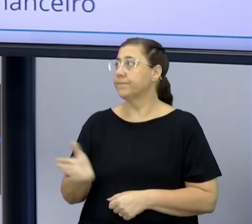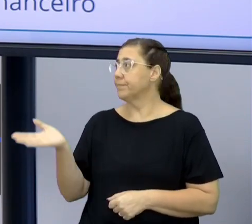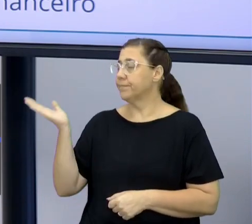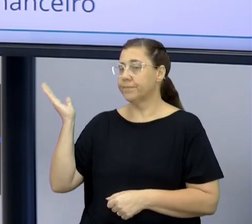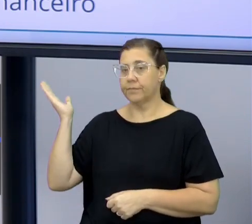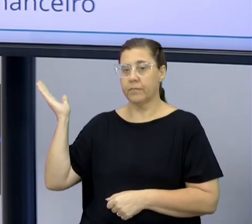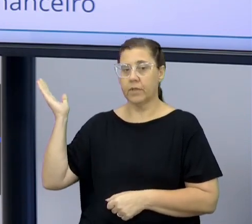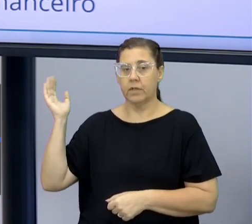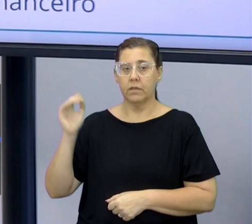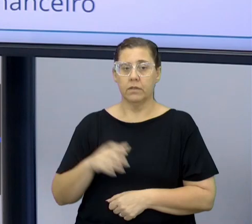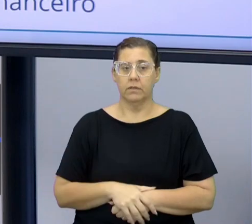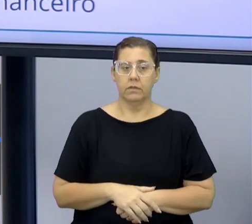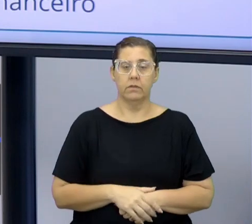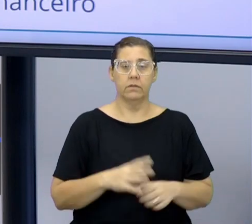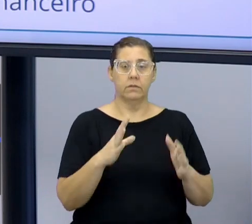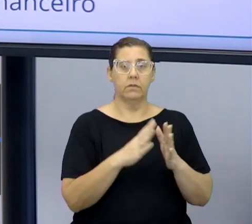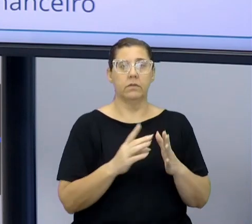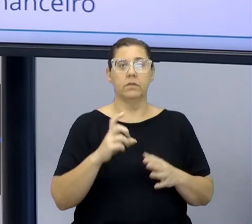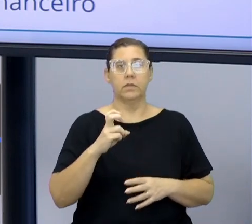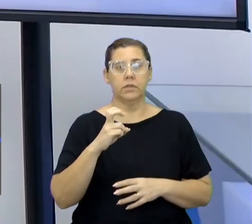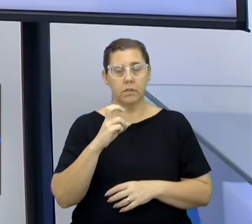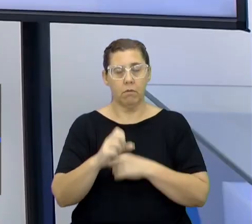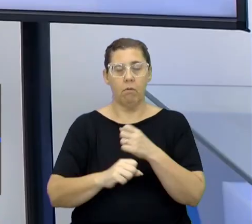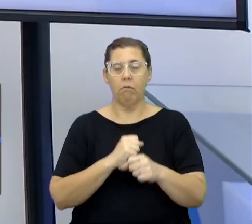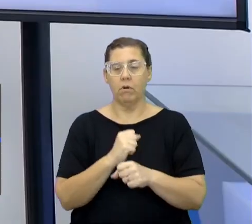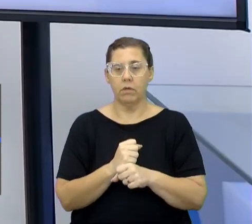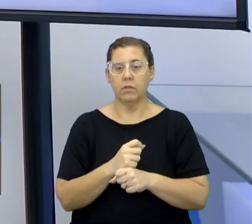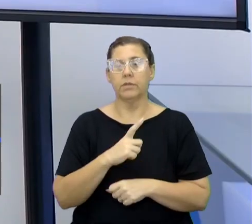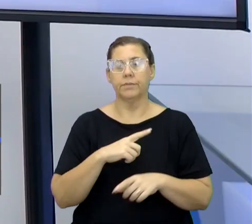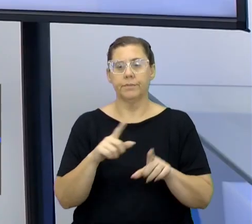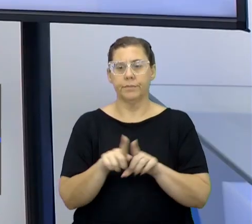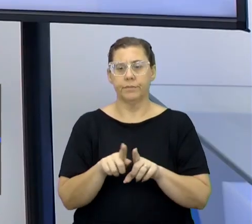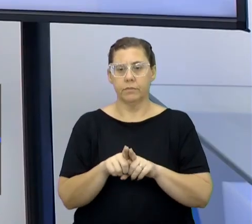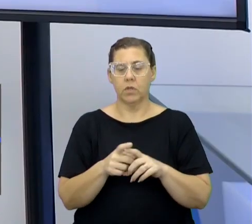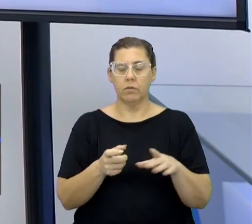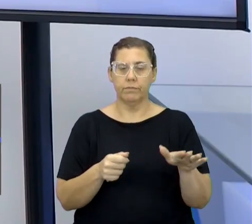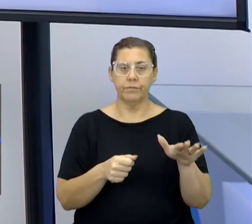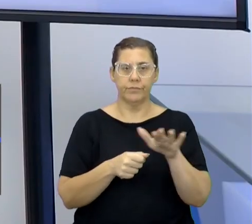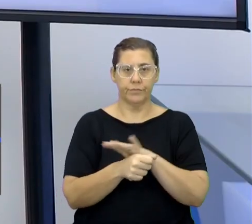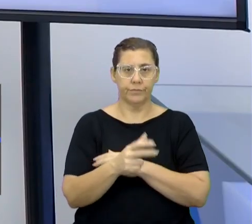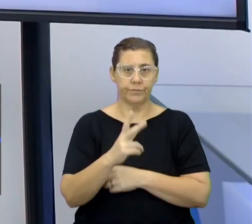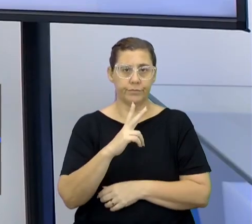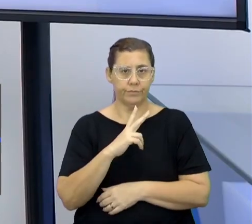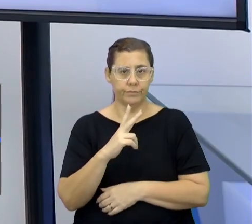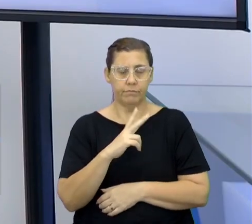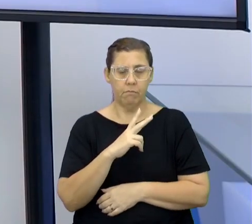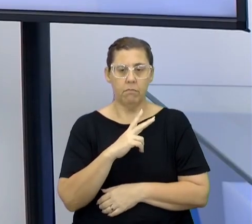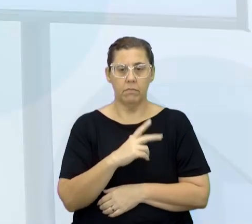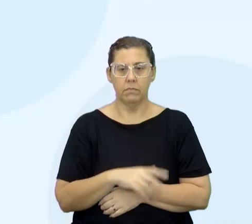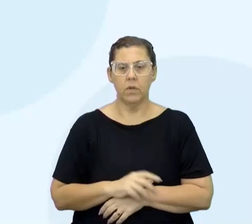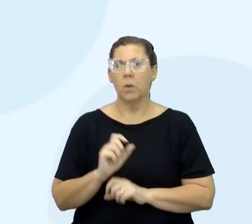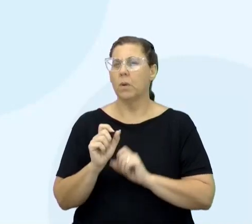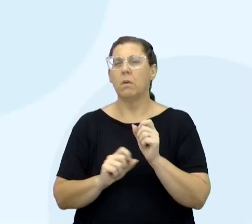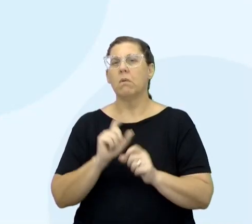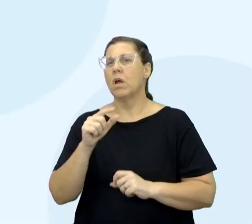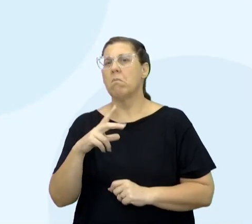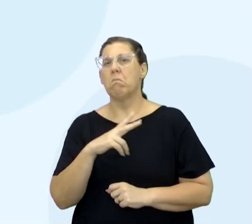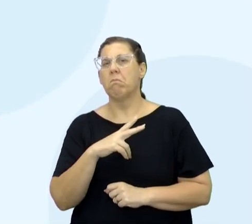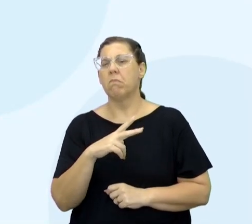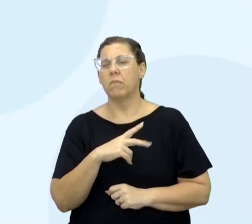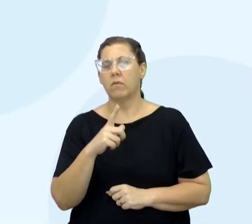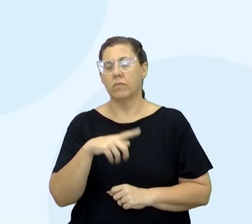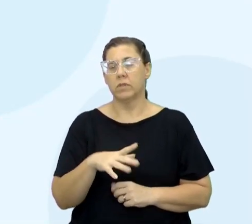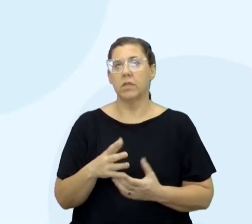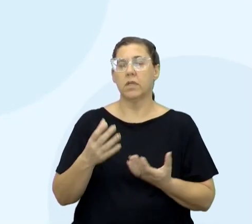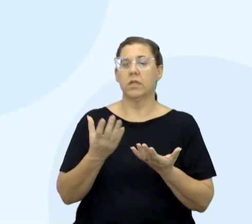exemplo, a gente está falando em 5 anos. E tem também um investimento pessoal, que é o investimento pessoal? Você